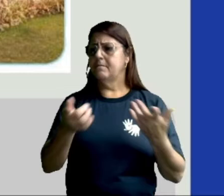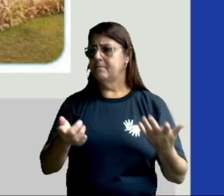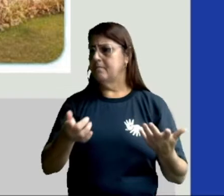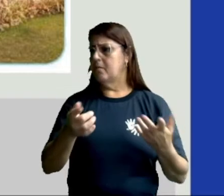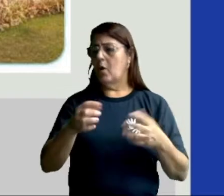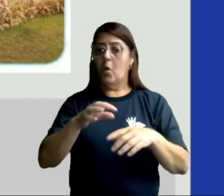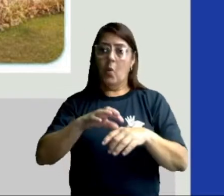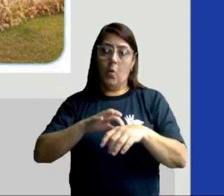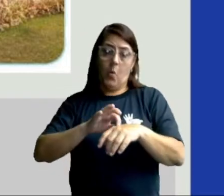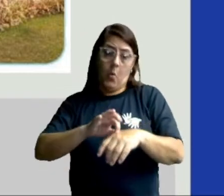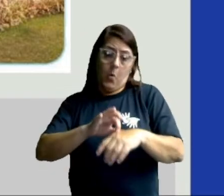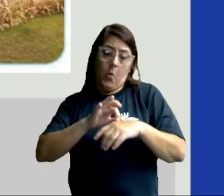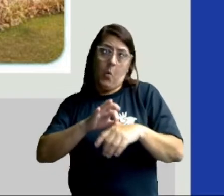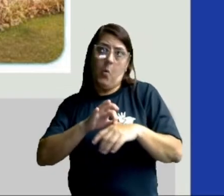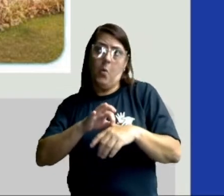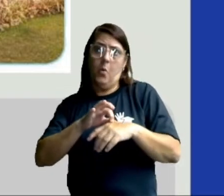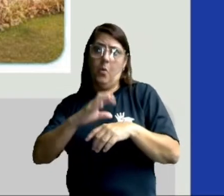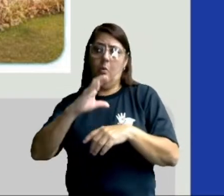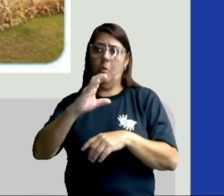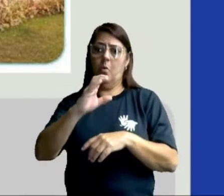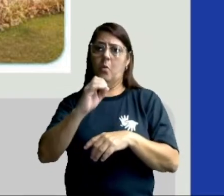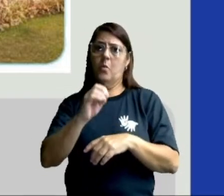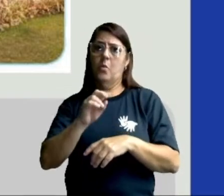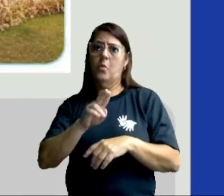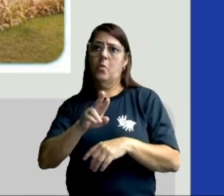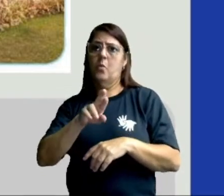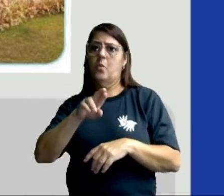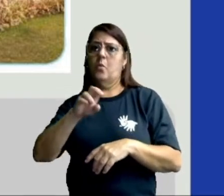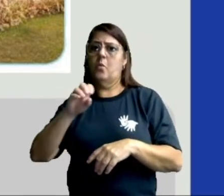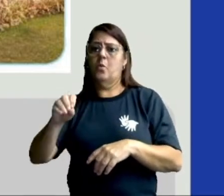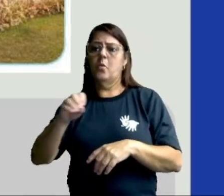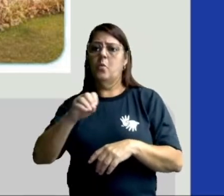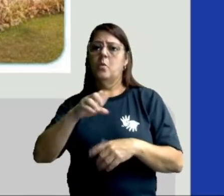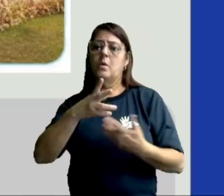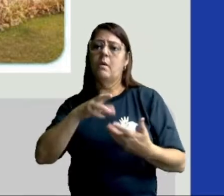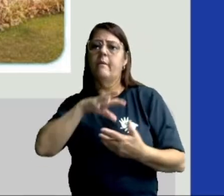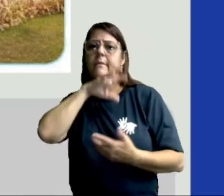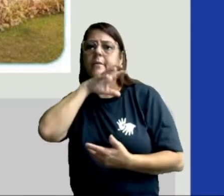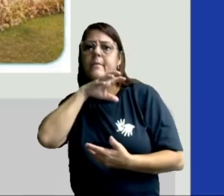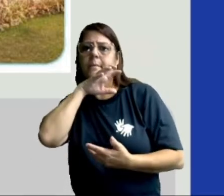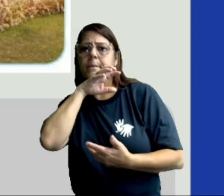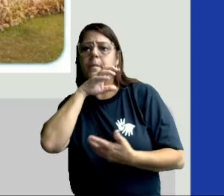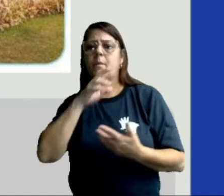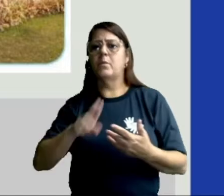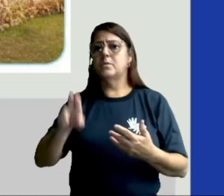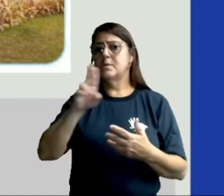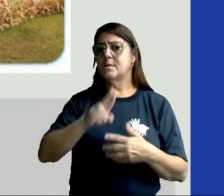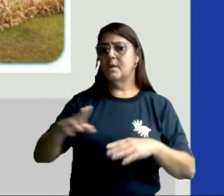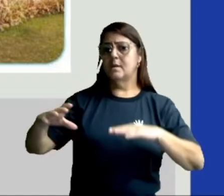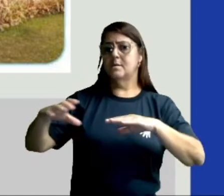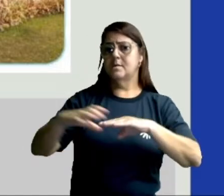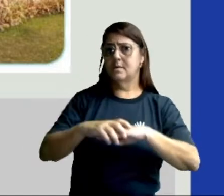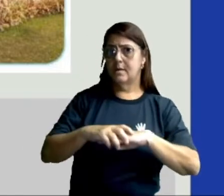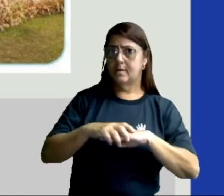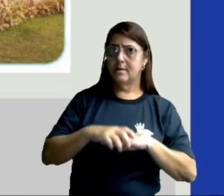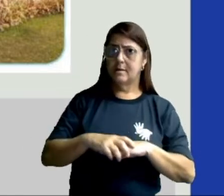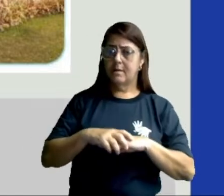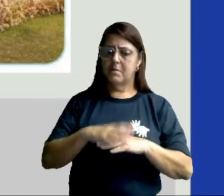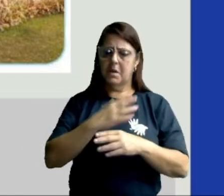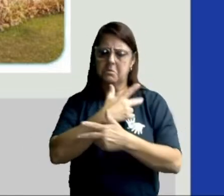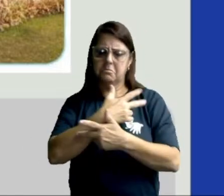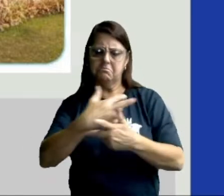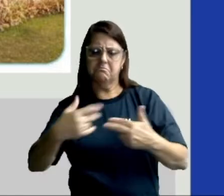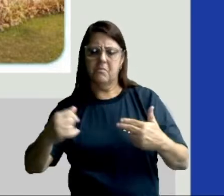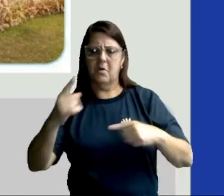do couro. O couro é um material de origem animal que é utilizado para produção, para confecção de